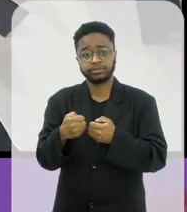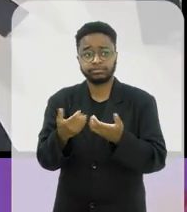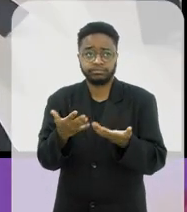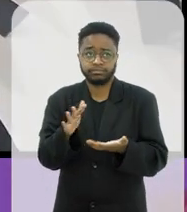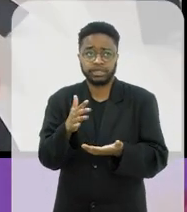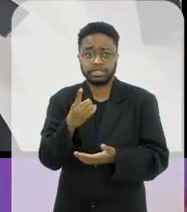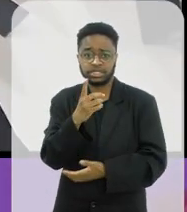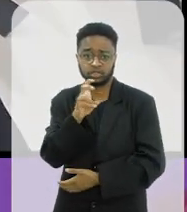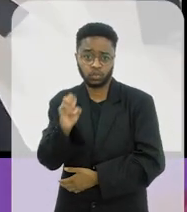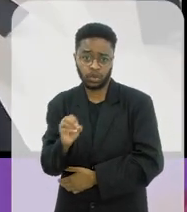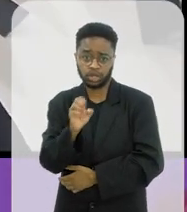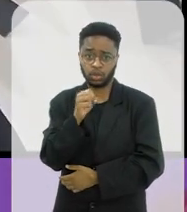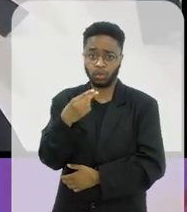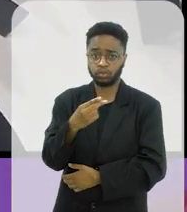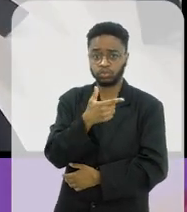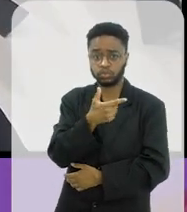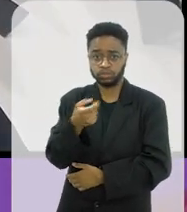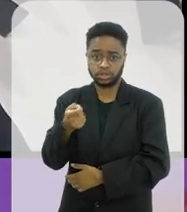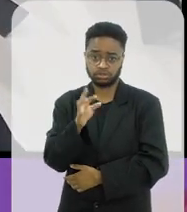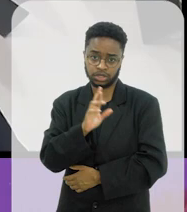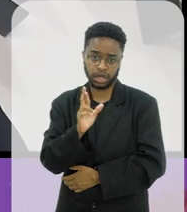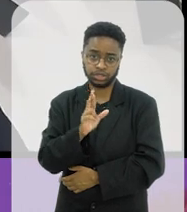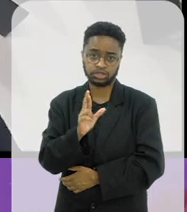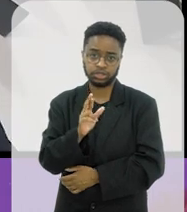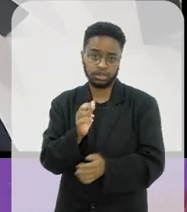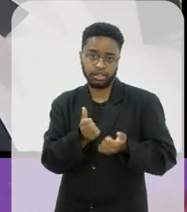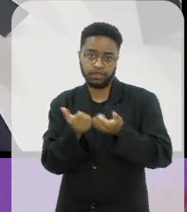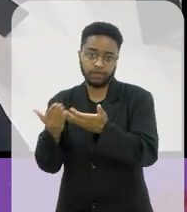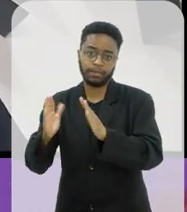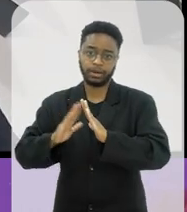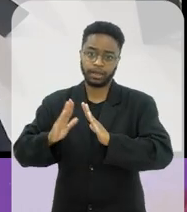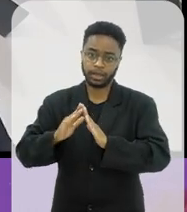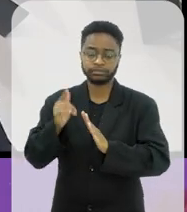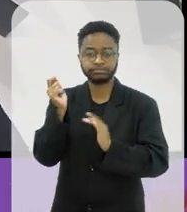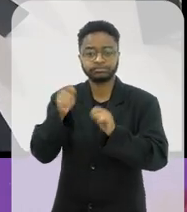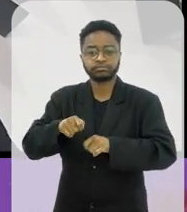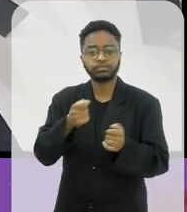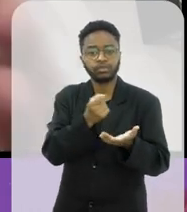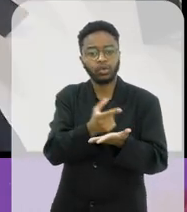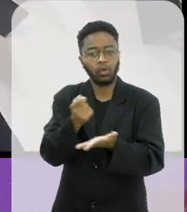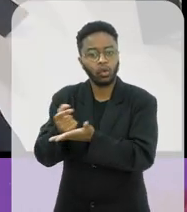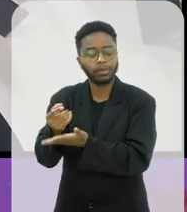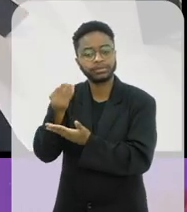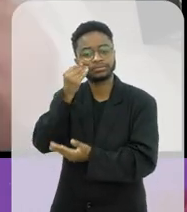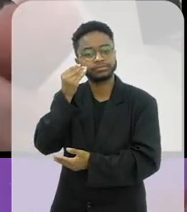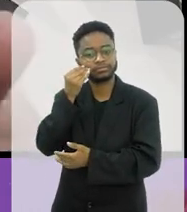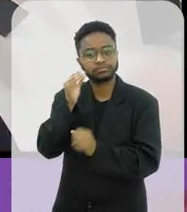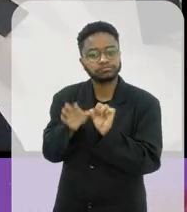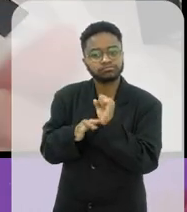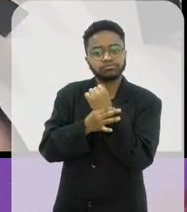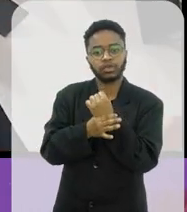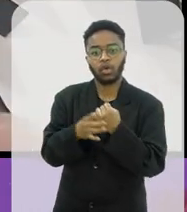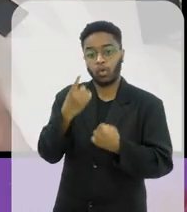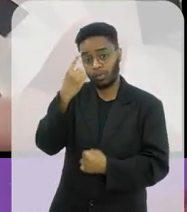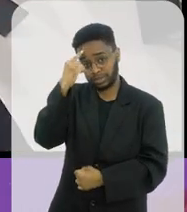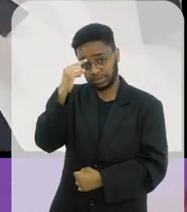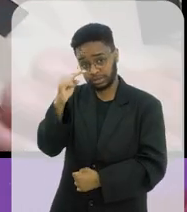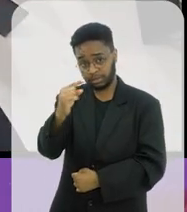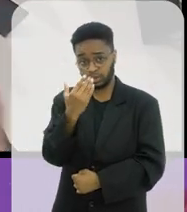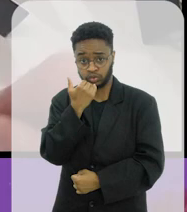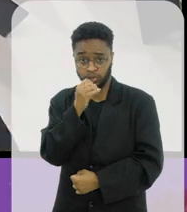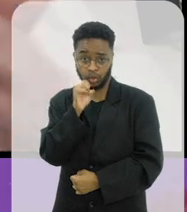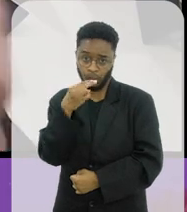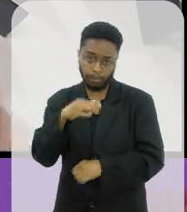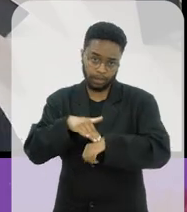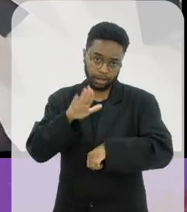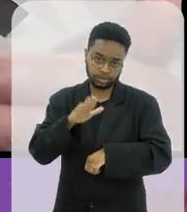mínimo R$150 ou R$200 para fazer uma comprinha e levar para garantir pelo menos uma semana ou até um